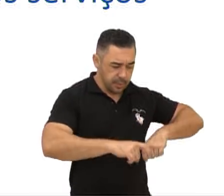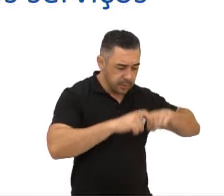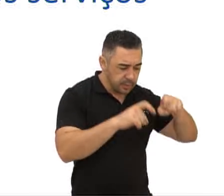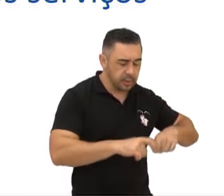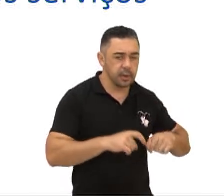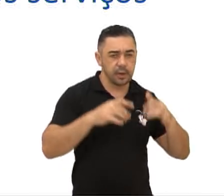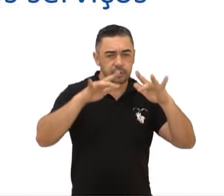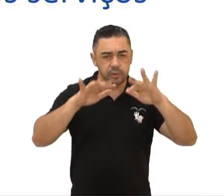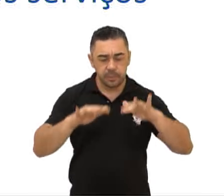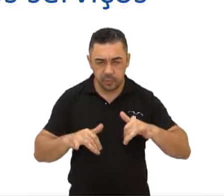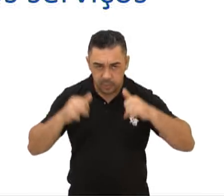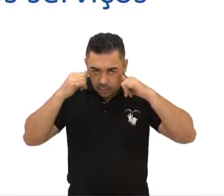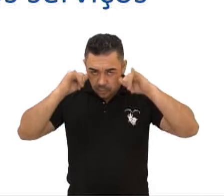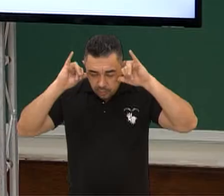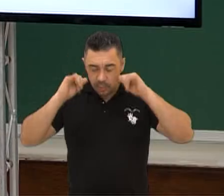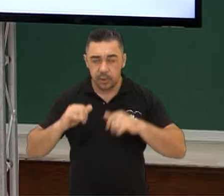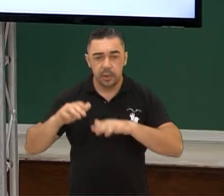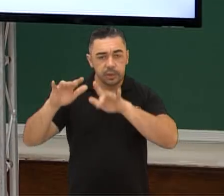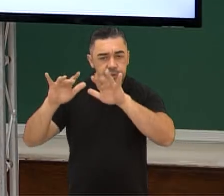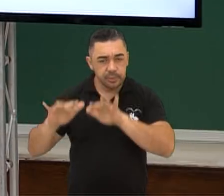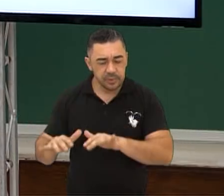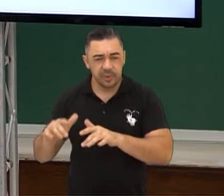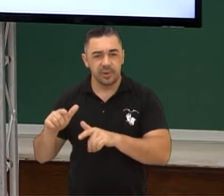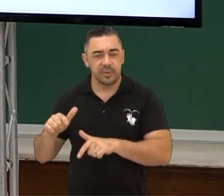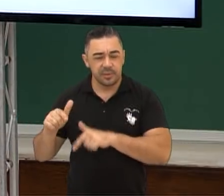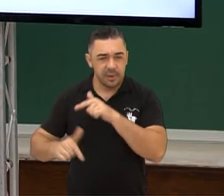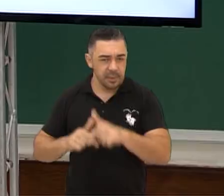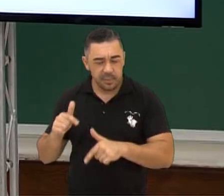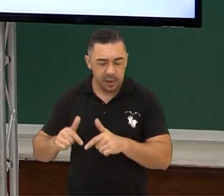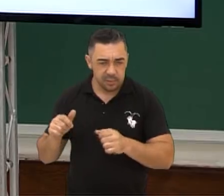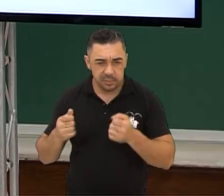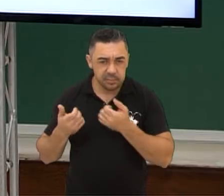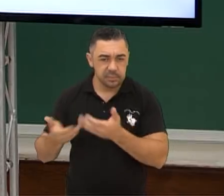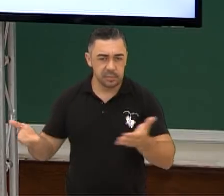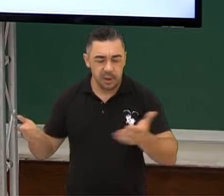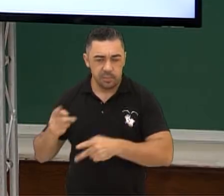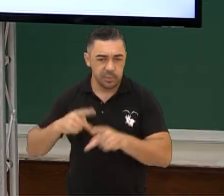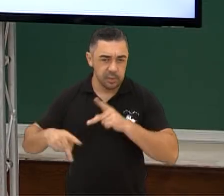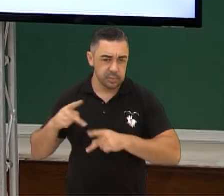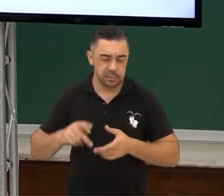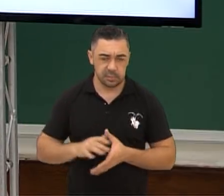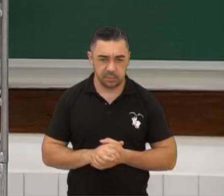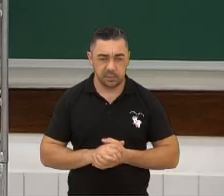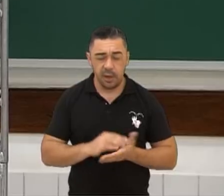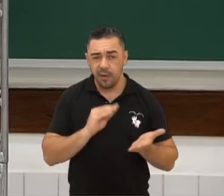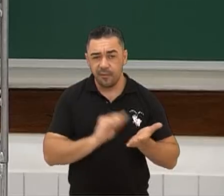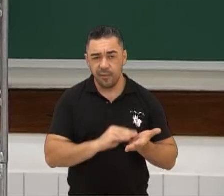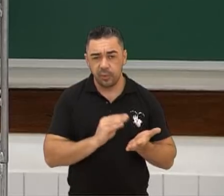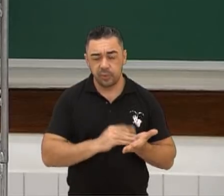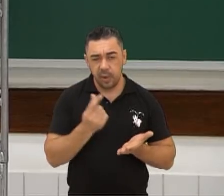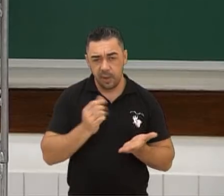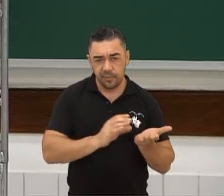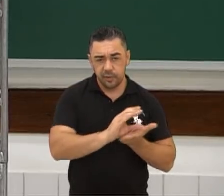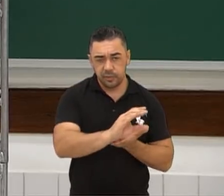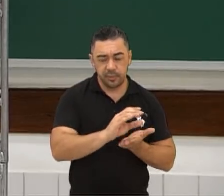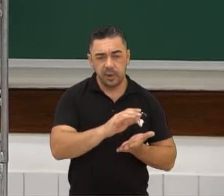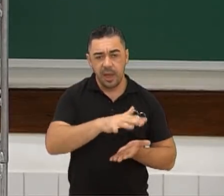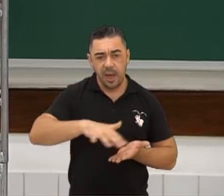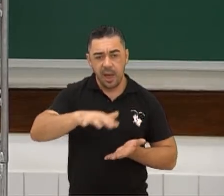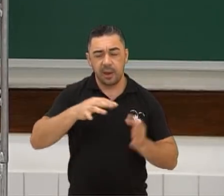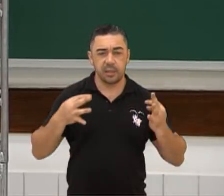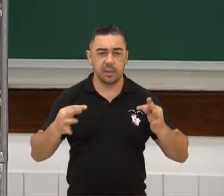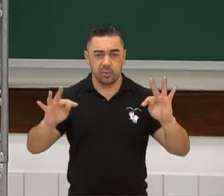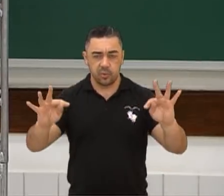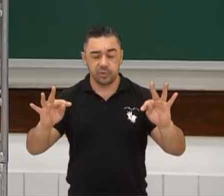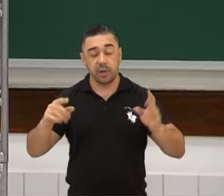pecuária, queda da qualidade dos serviços oferecidos à população. Então, falta de investimento nas áreas